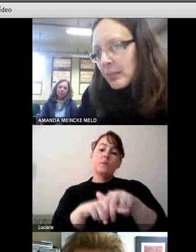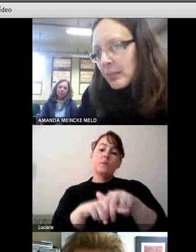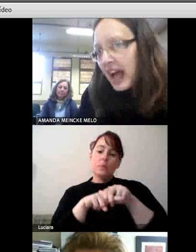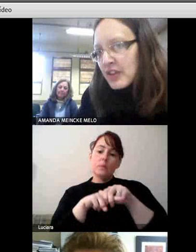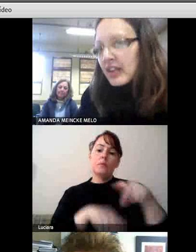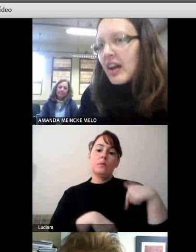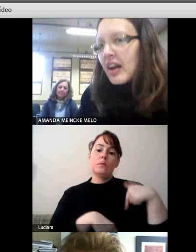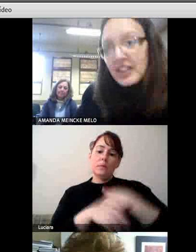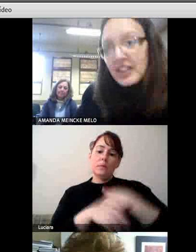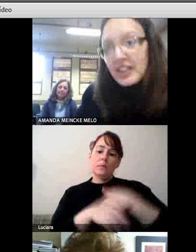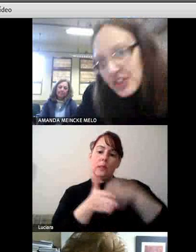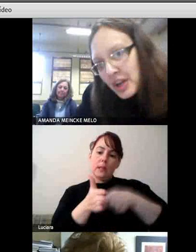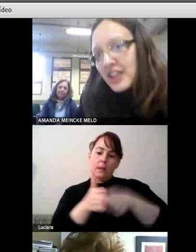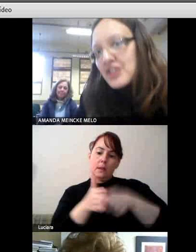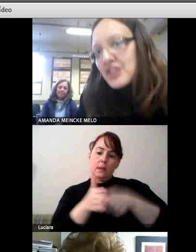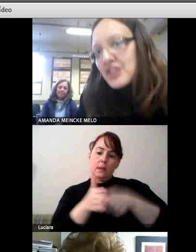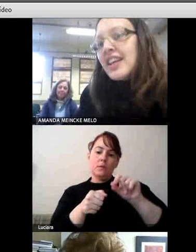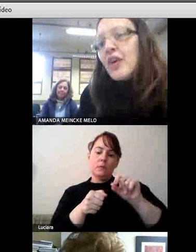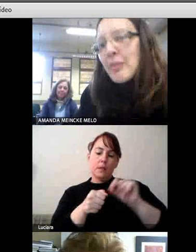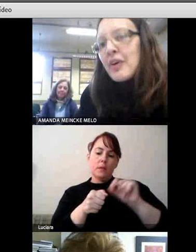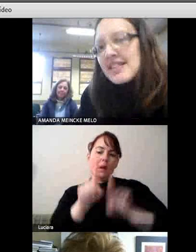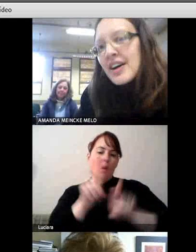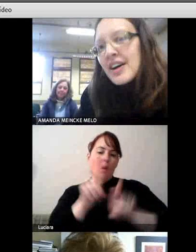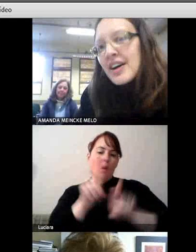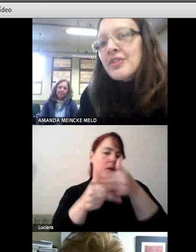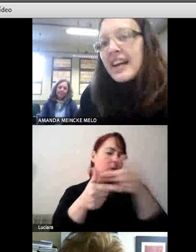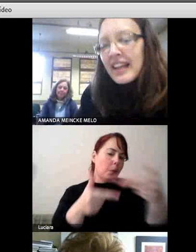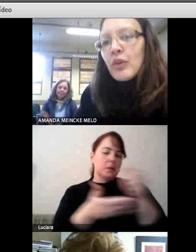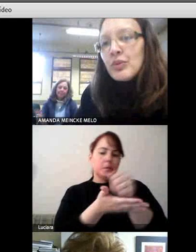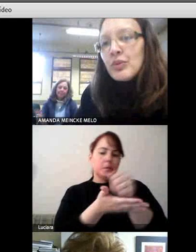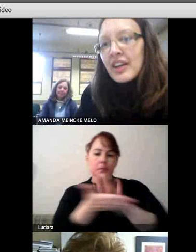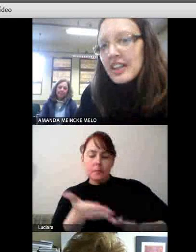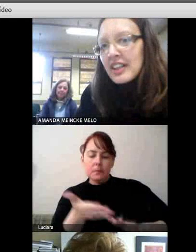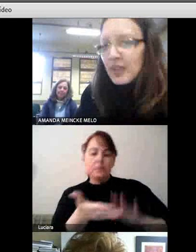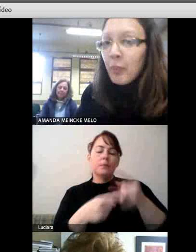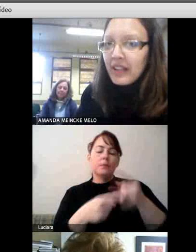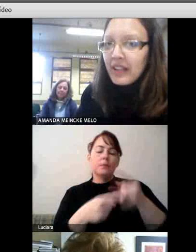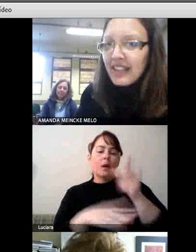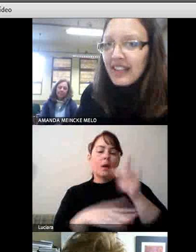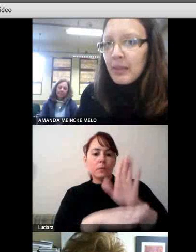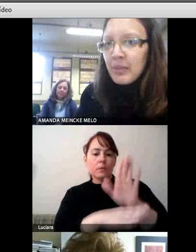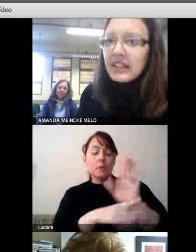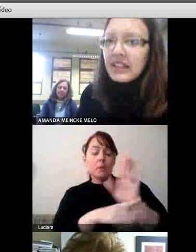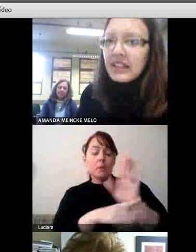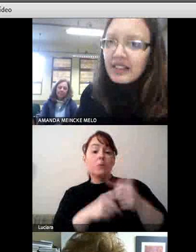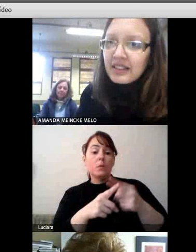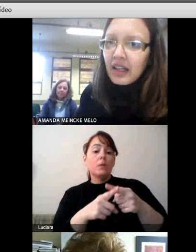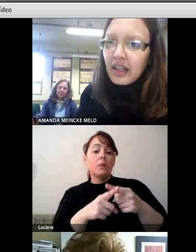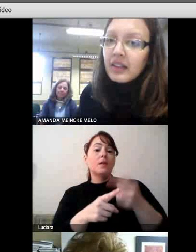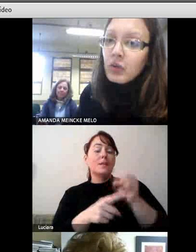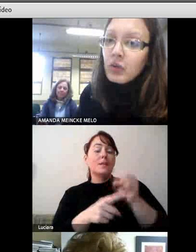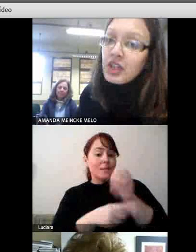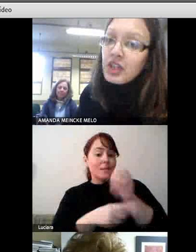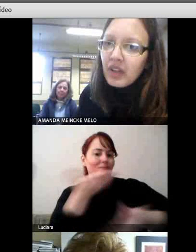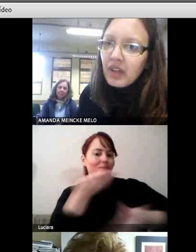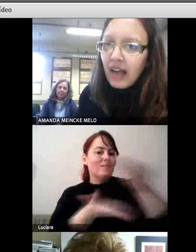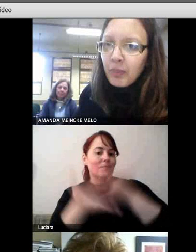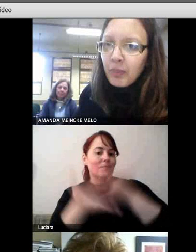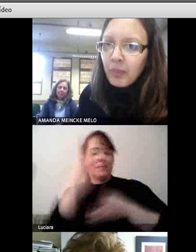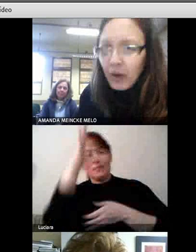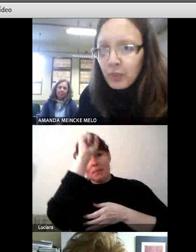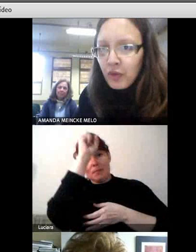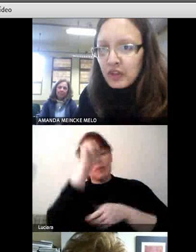queria. Onde a gente aprende em colaboração, né? Cada um dentro das suas competências, habilidades. Não tirando,